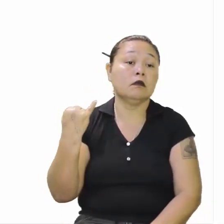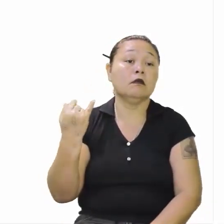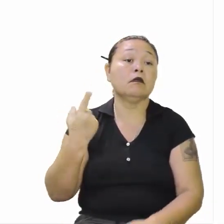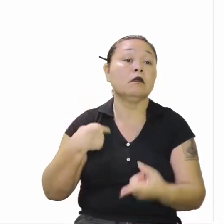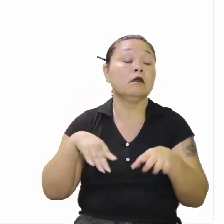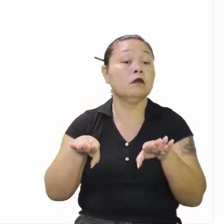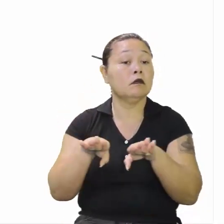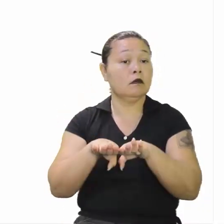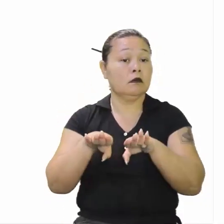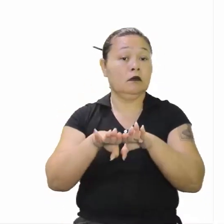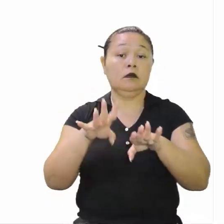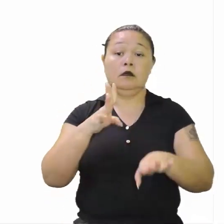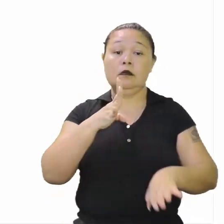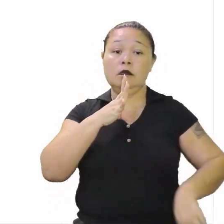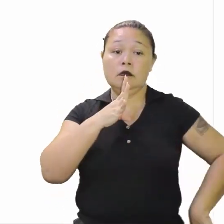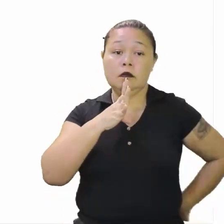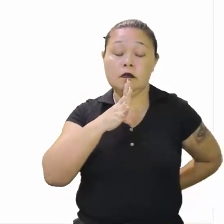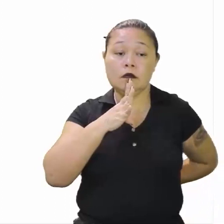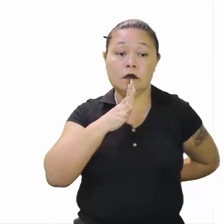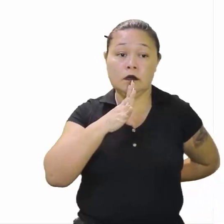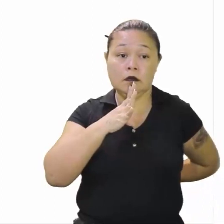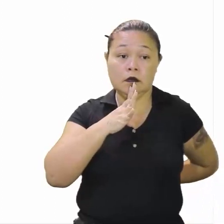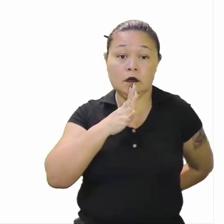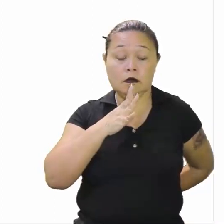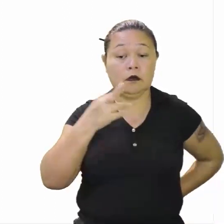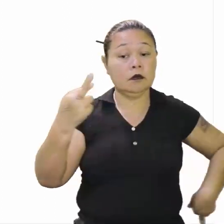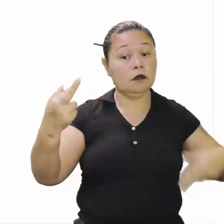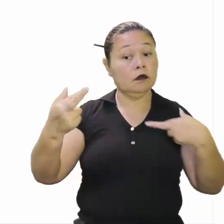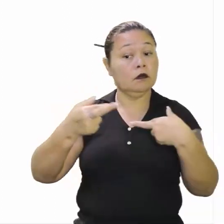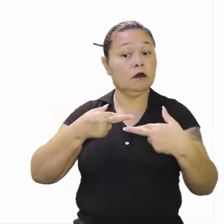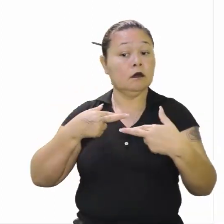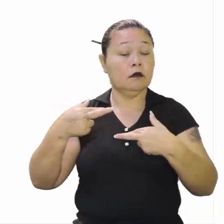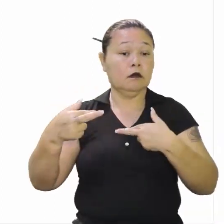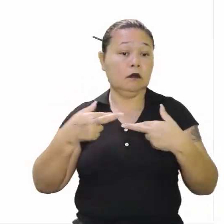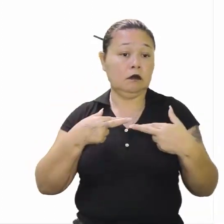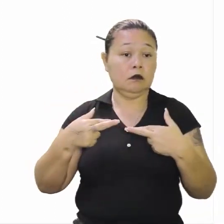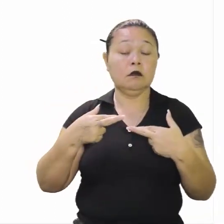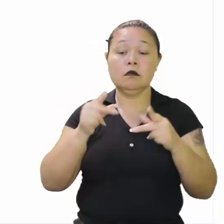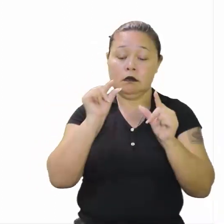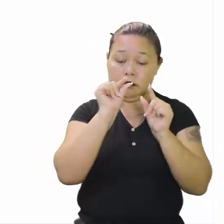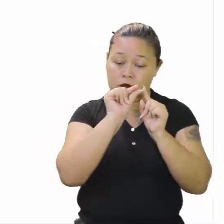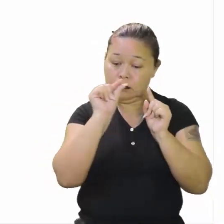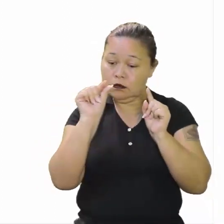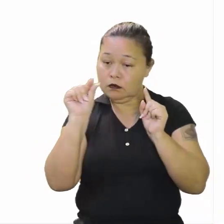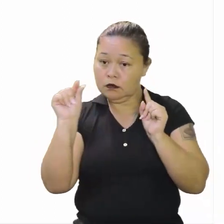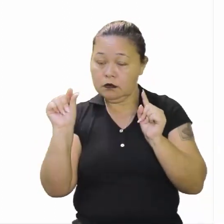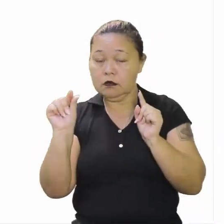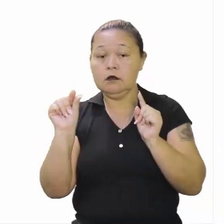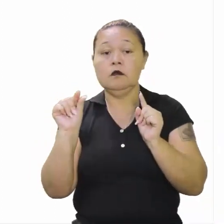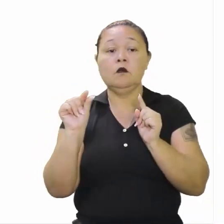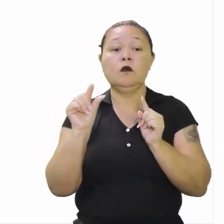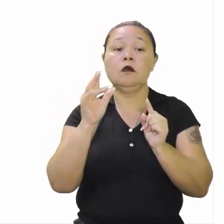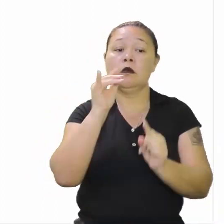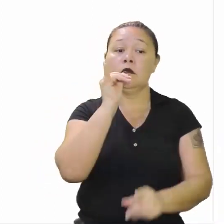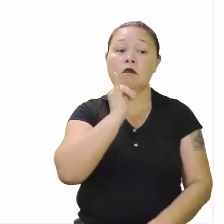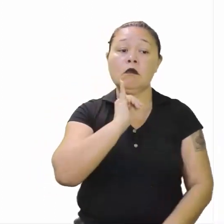também conhecermos a relação que existe entre as unidades de volume. Por